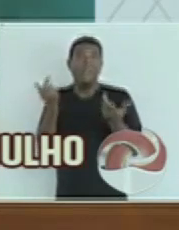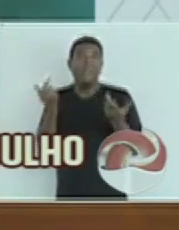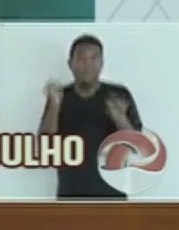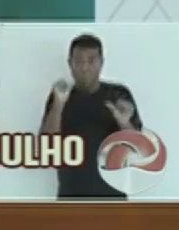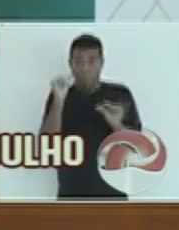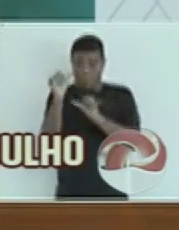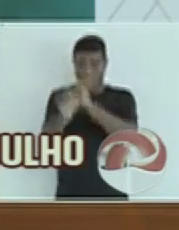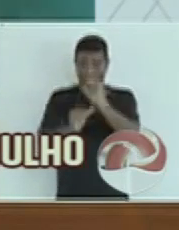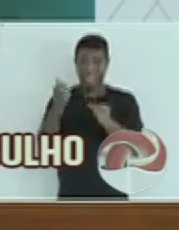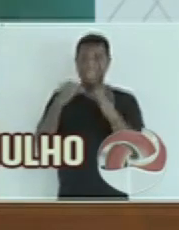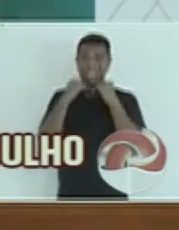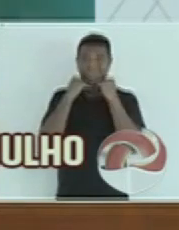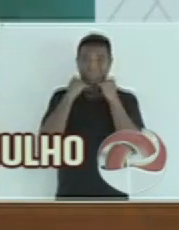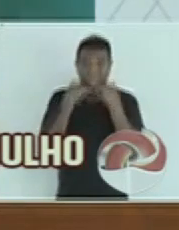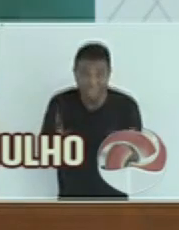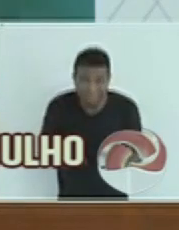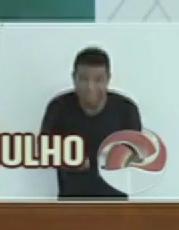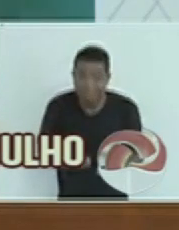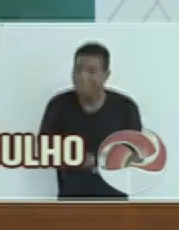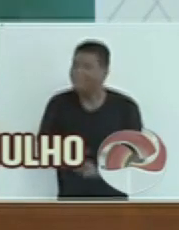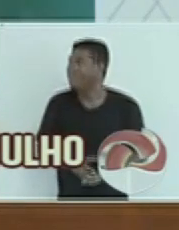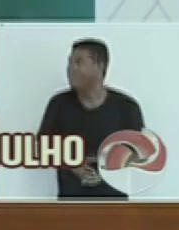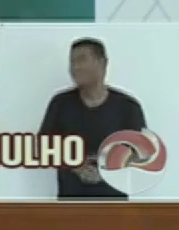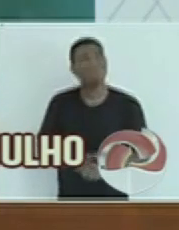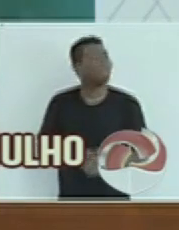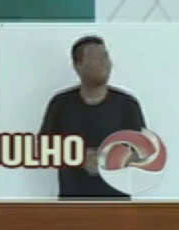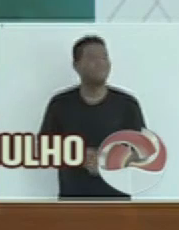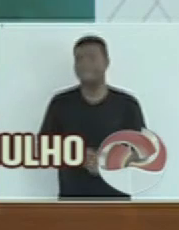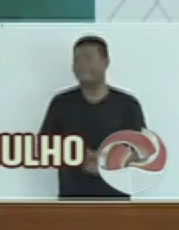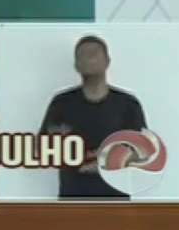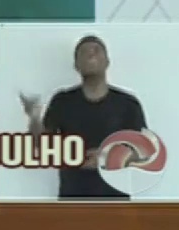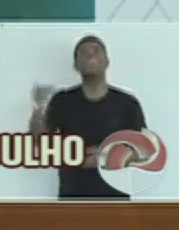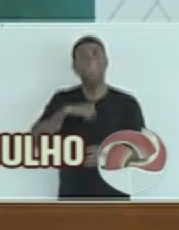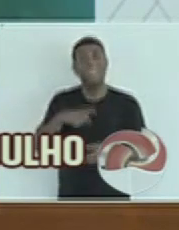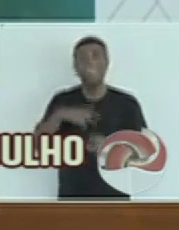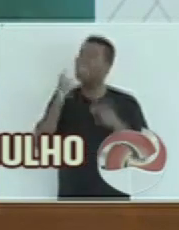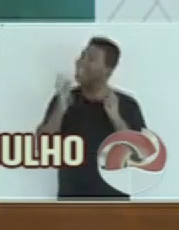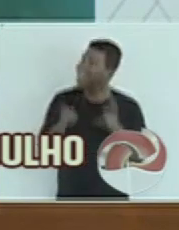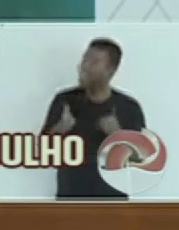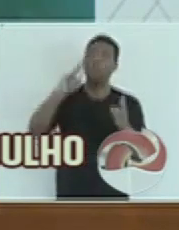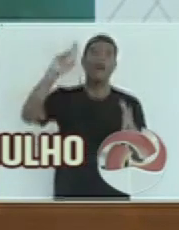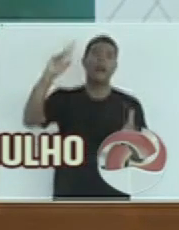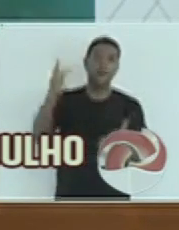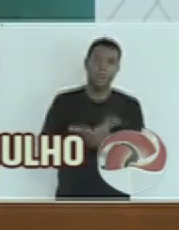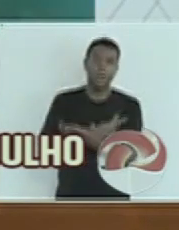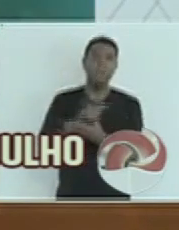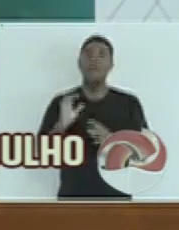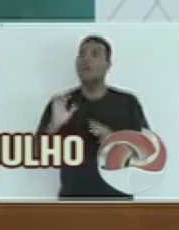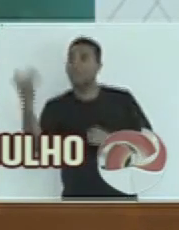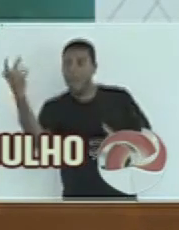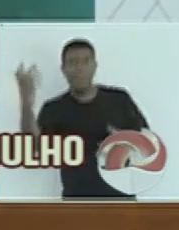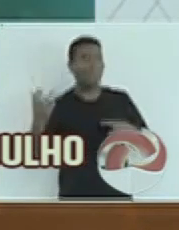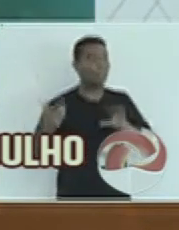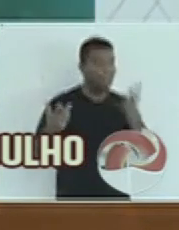Nós podemos ter mudança tanto para um aumento da circulação, um aumento